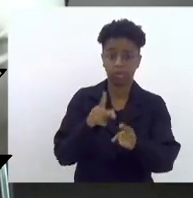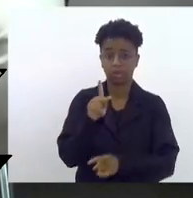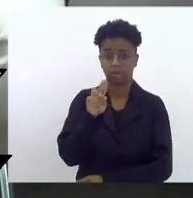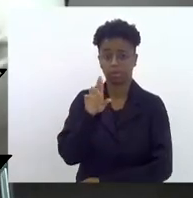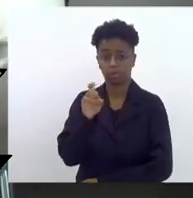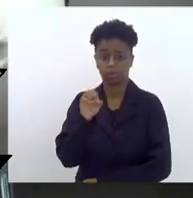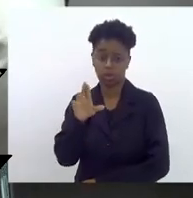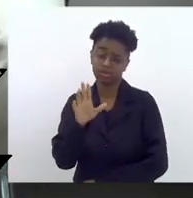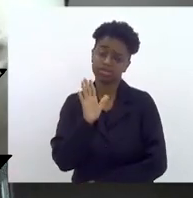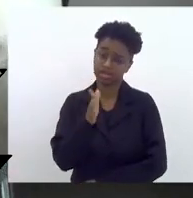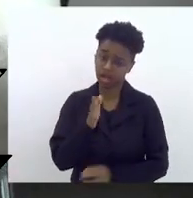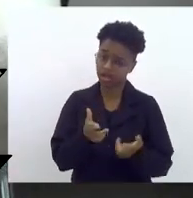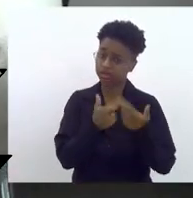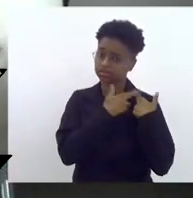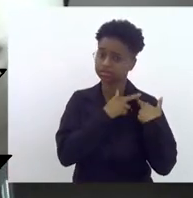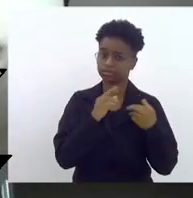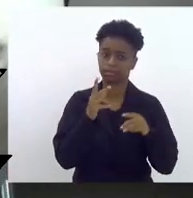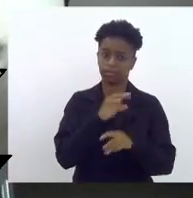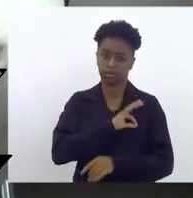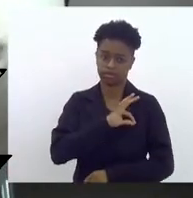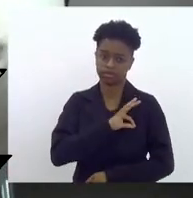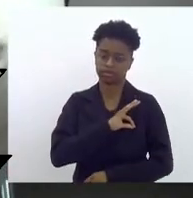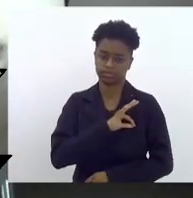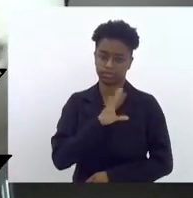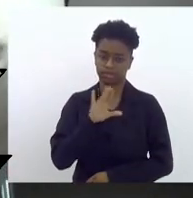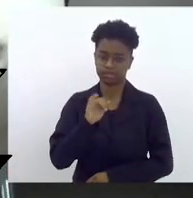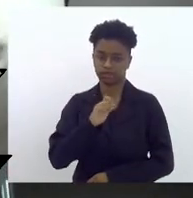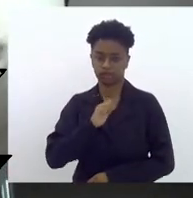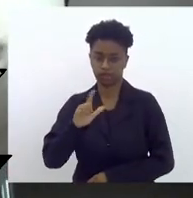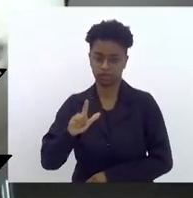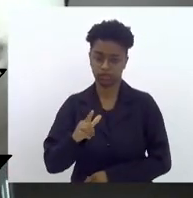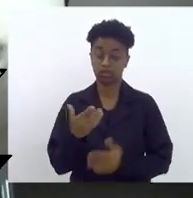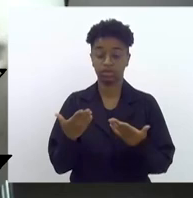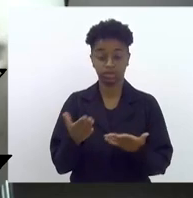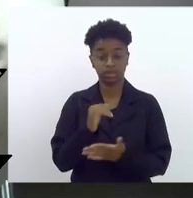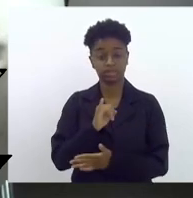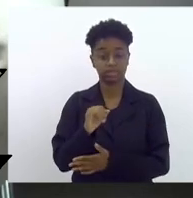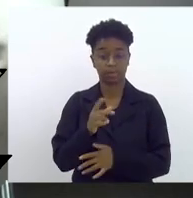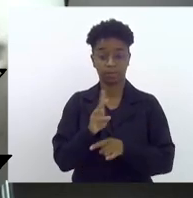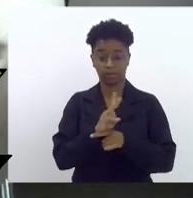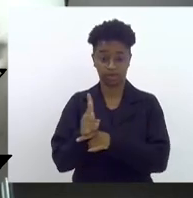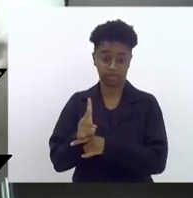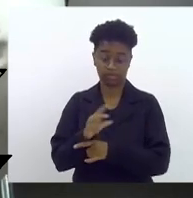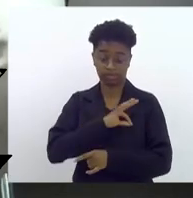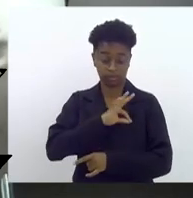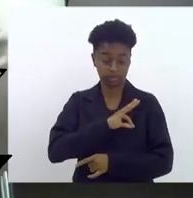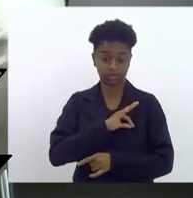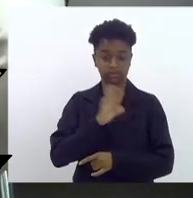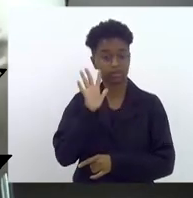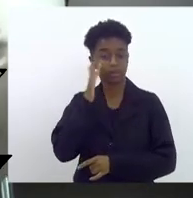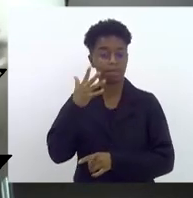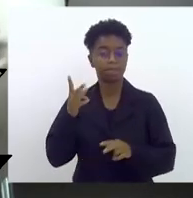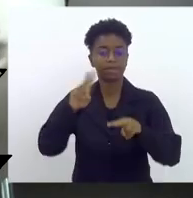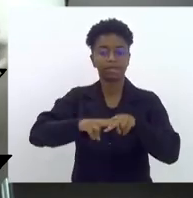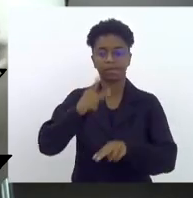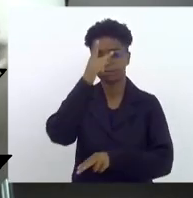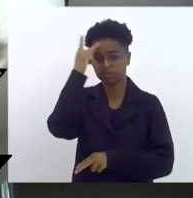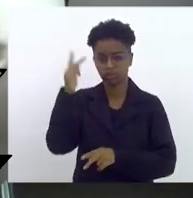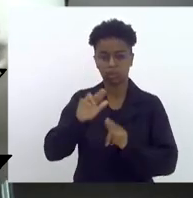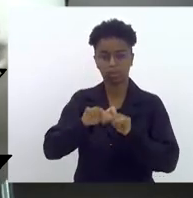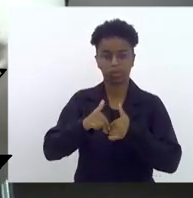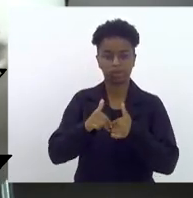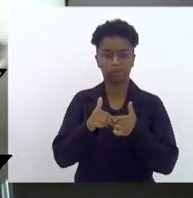a polícia civil já tem quando a polícia civil resolve prender alguém na rua por atentado quanto